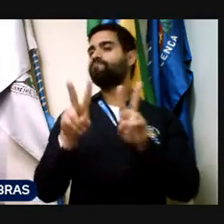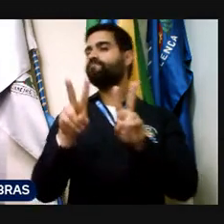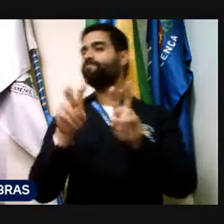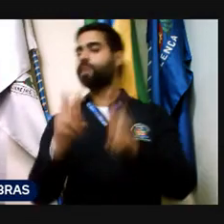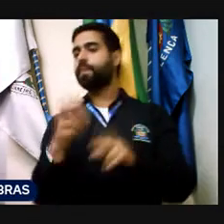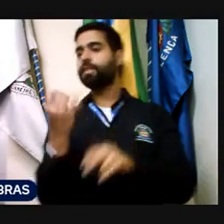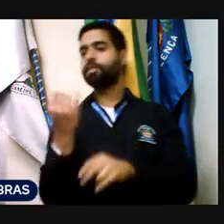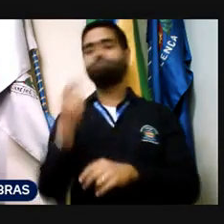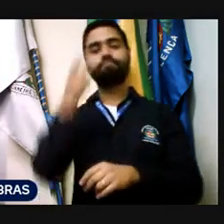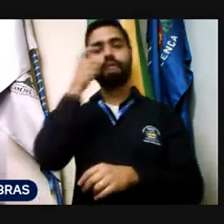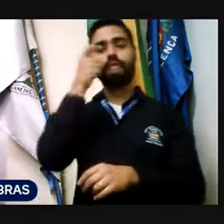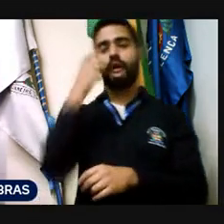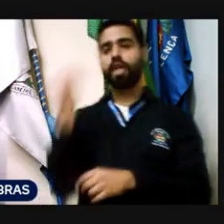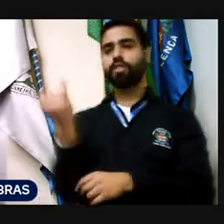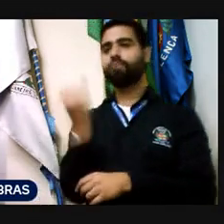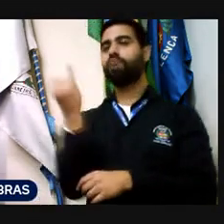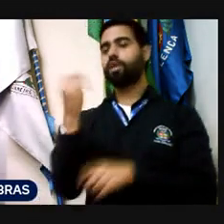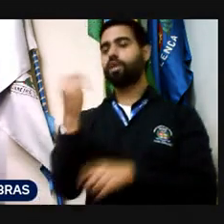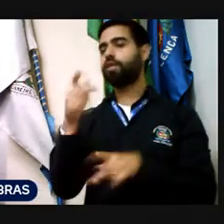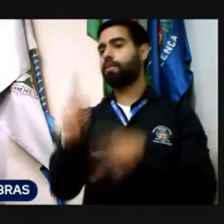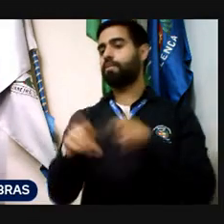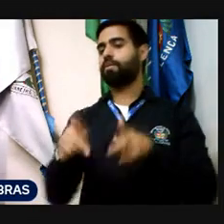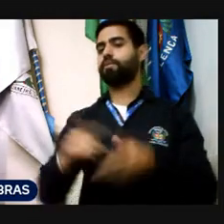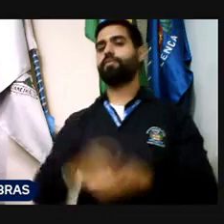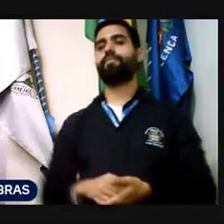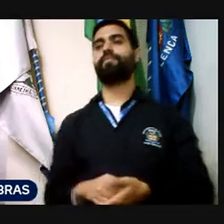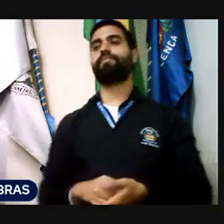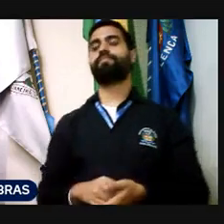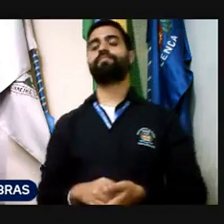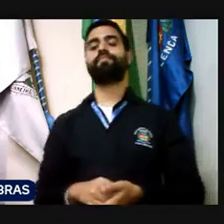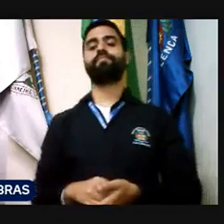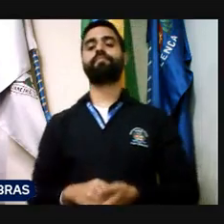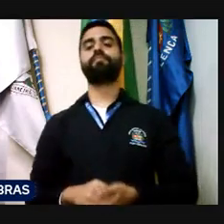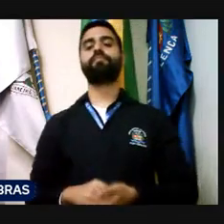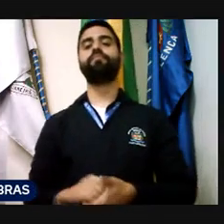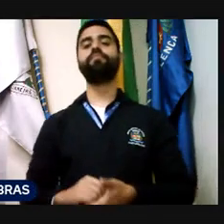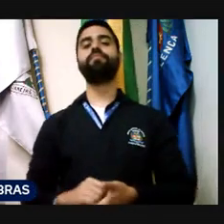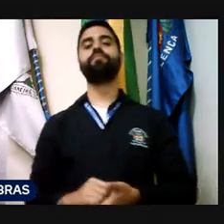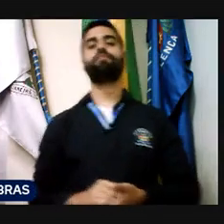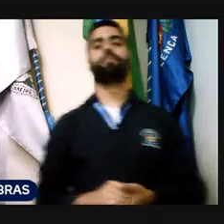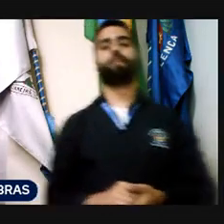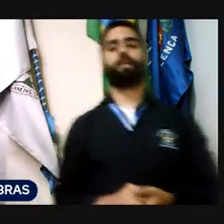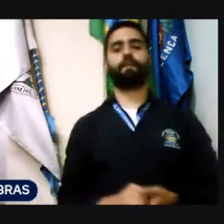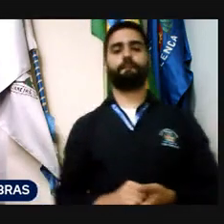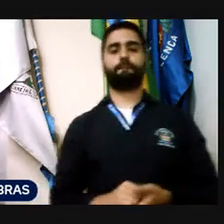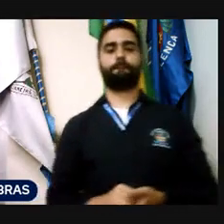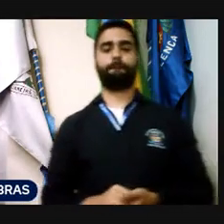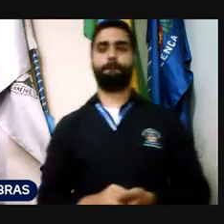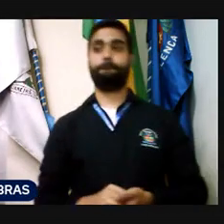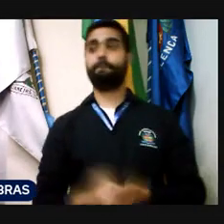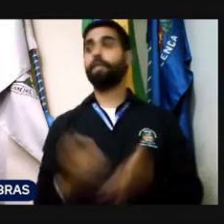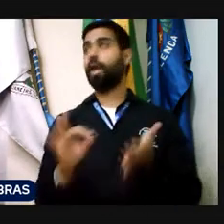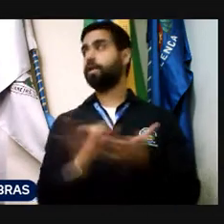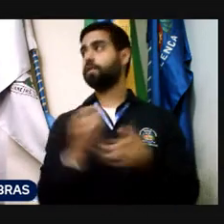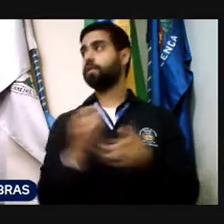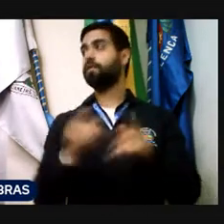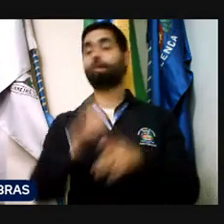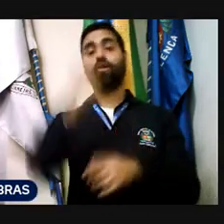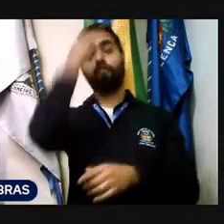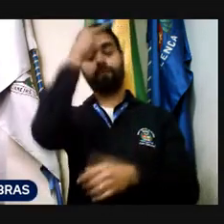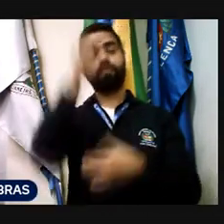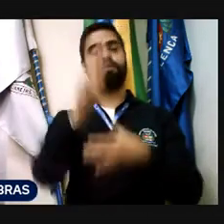público relevante. Aproveitamos a oportunidade para reiterar as Vossas Excelências, protesto de elevado apreço. Luiz Fernando Furtado da